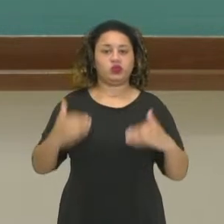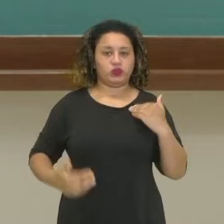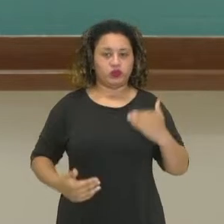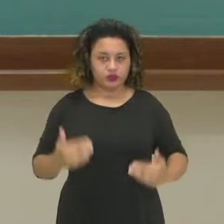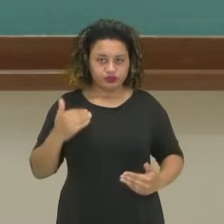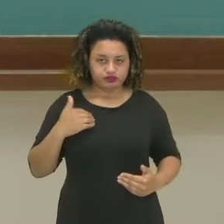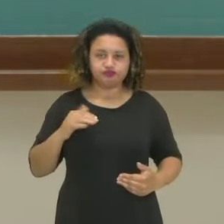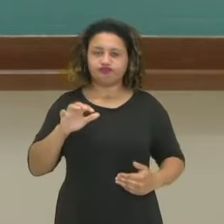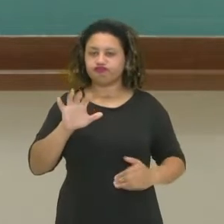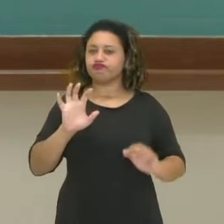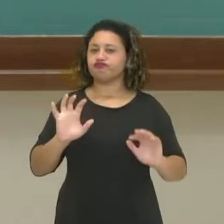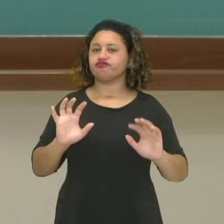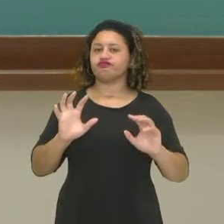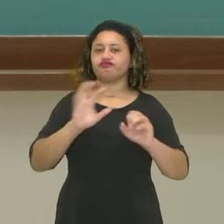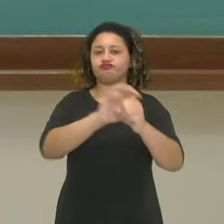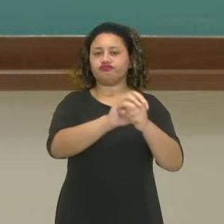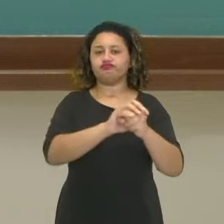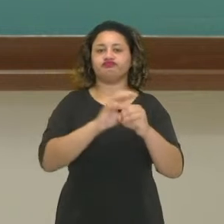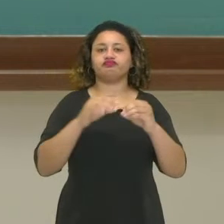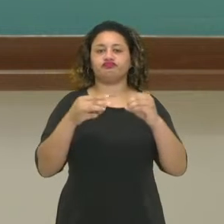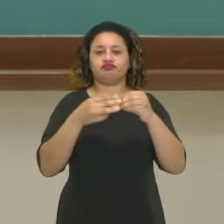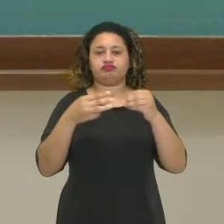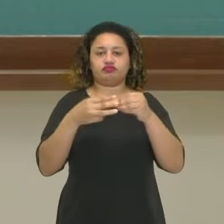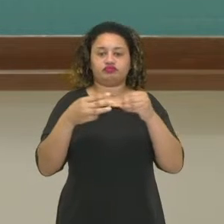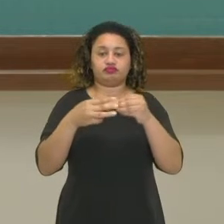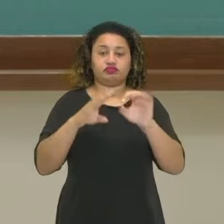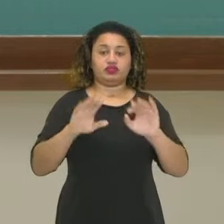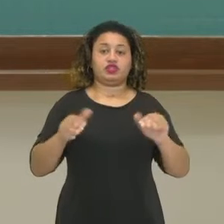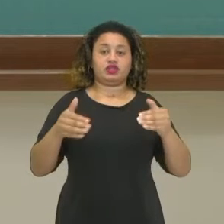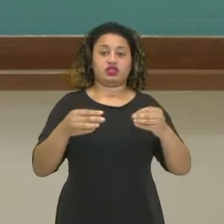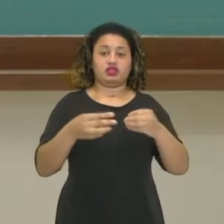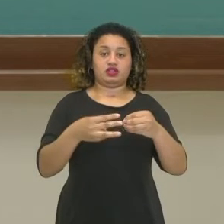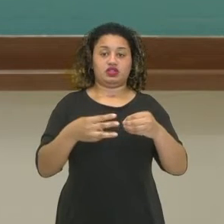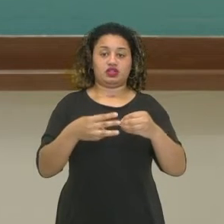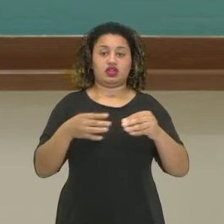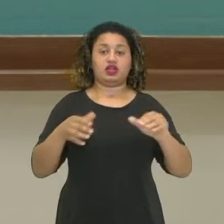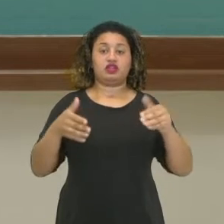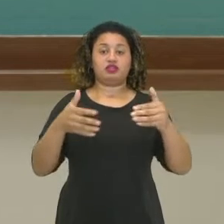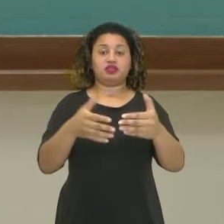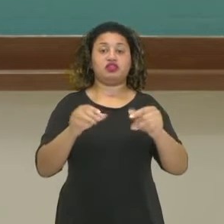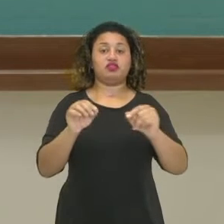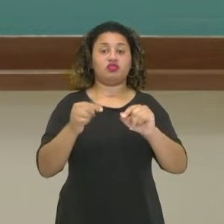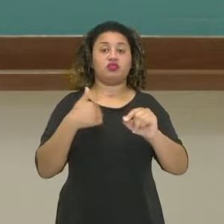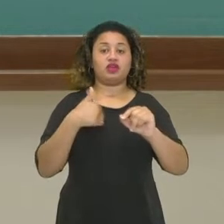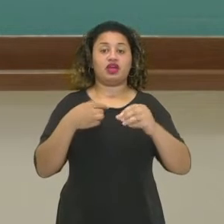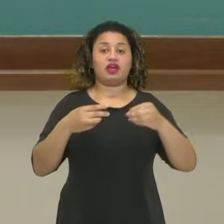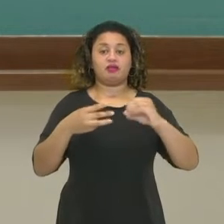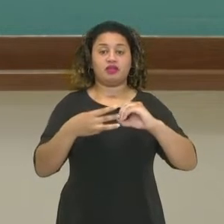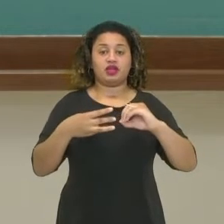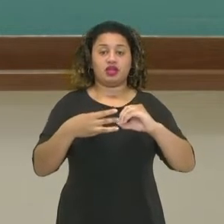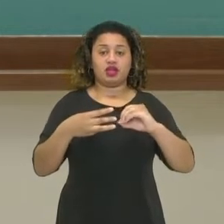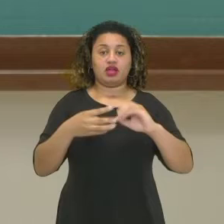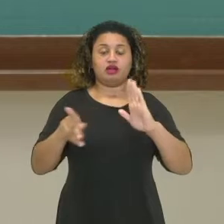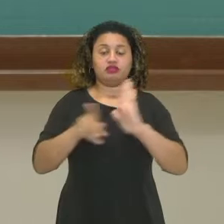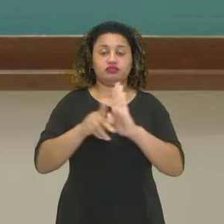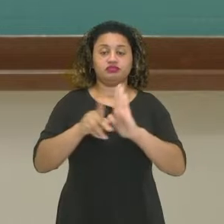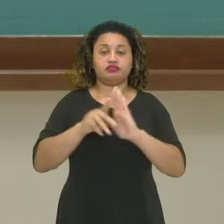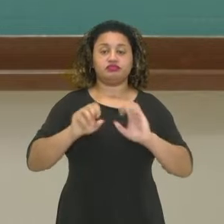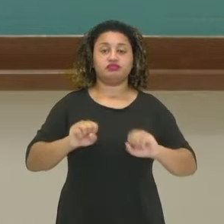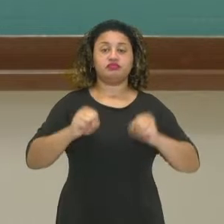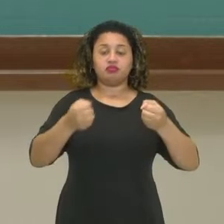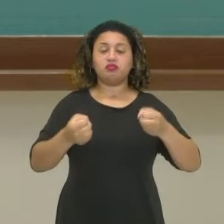ele ataca as nossas células e ele é específico para as nossas células de defesa. Por isso que ele vai dar uma imunodeficiência,